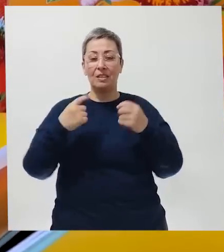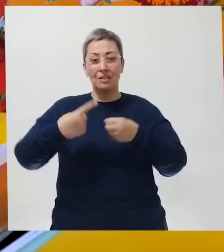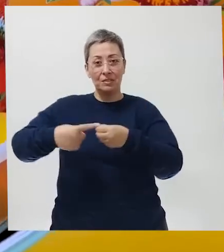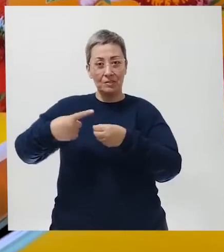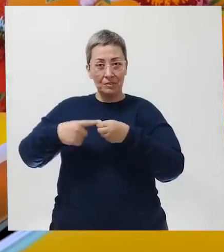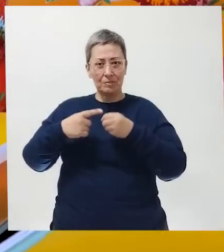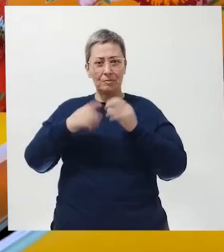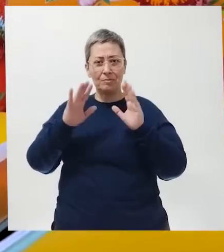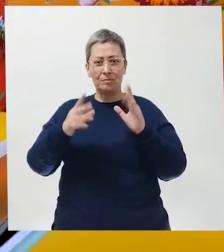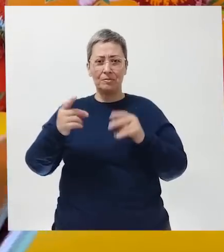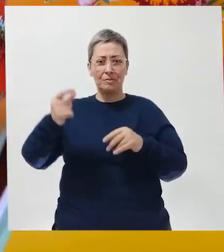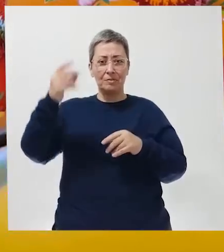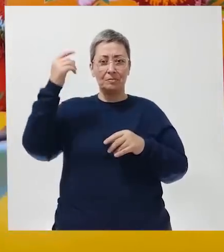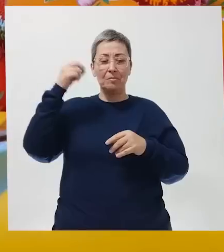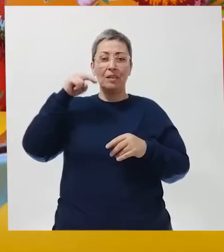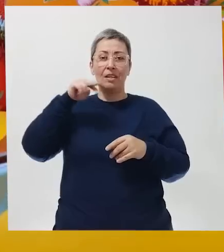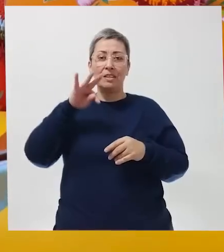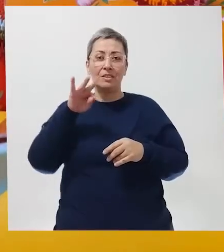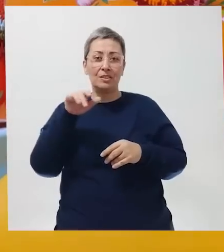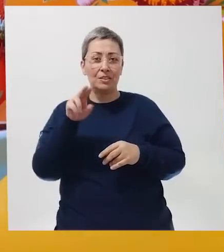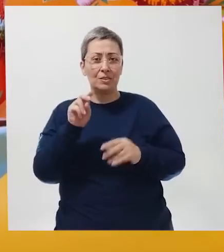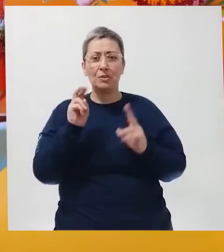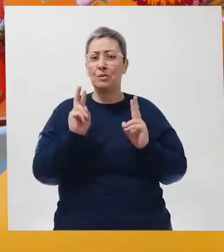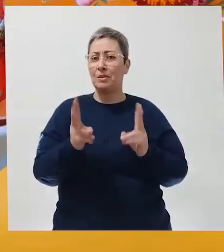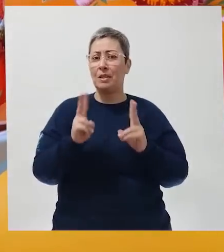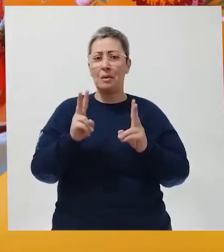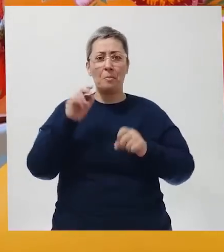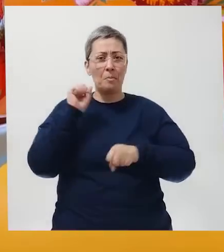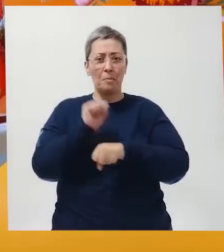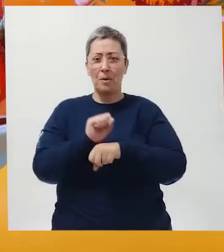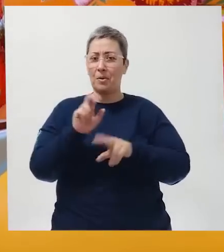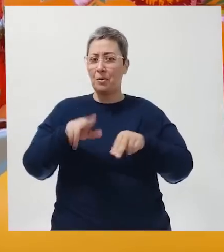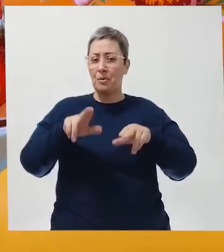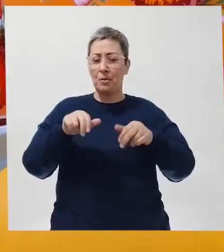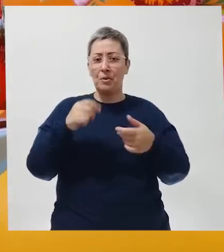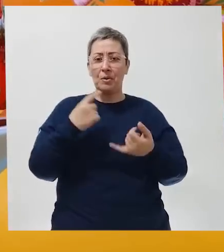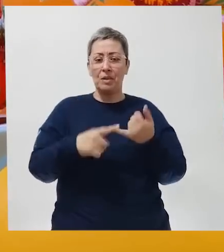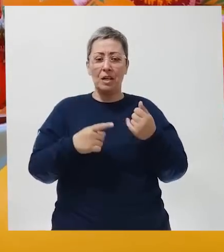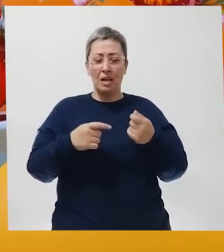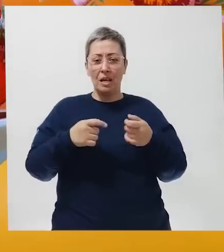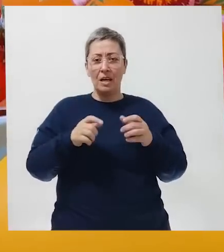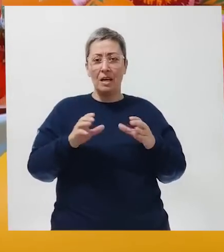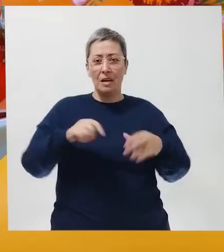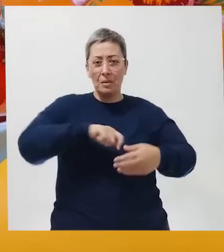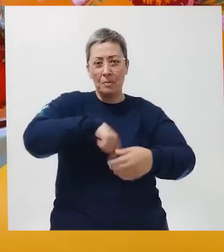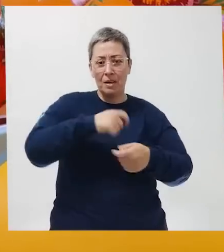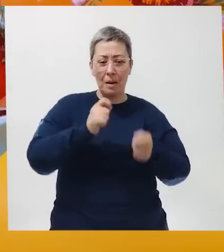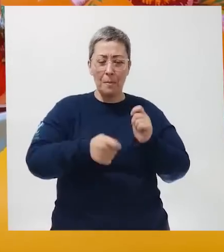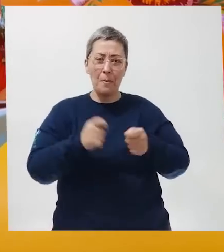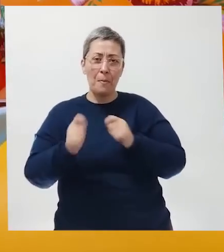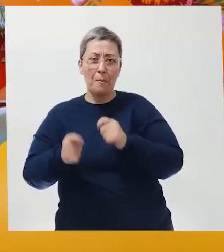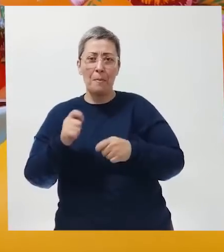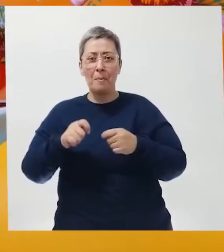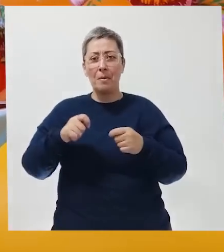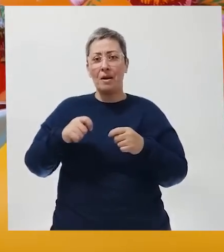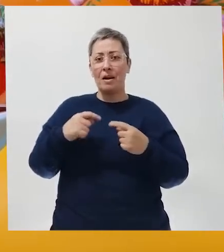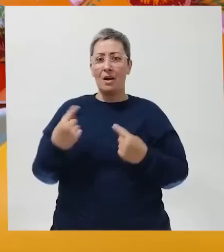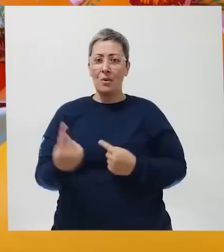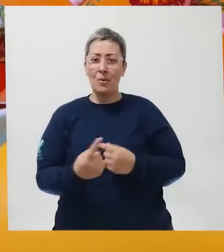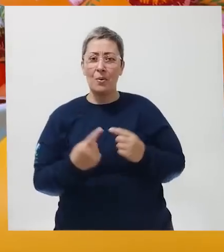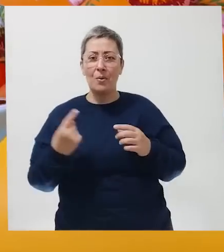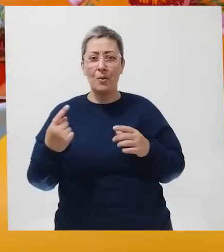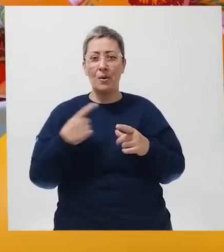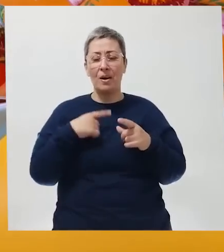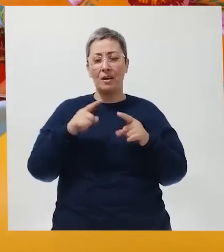daquela cidadezinha. E Tino nunca mais parou. Havia música nas panelas da